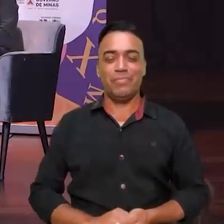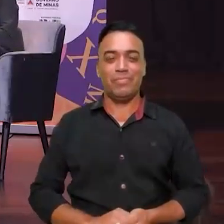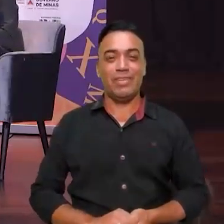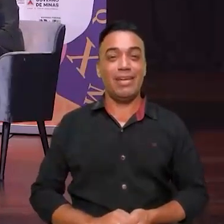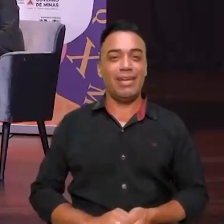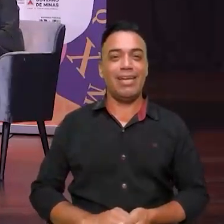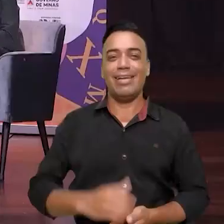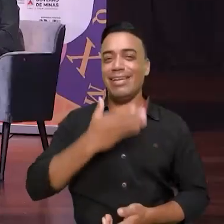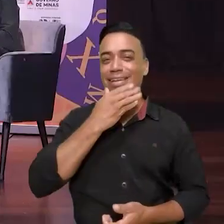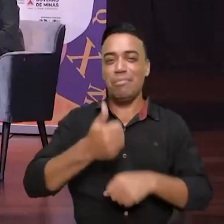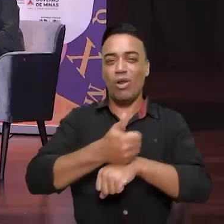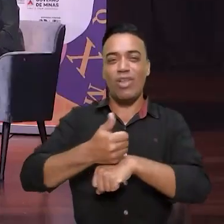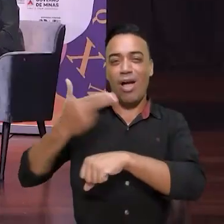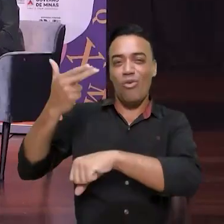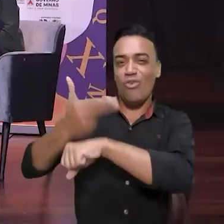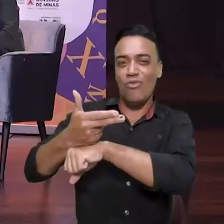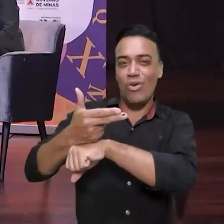nosso cinegrafista.